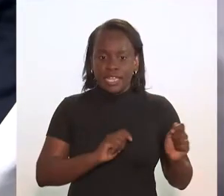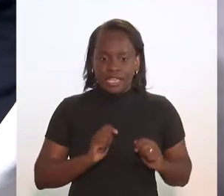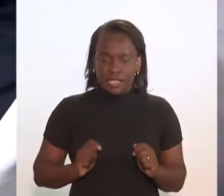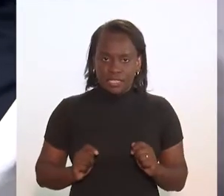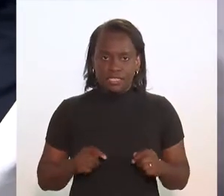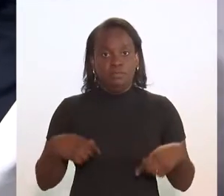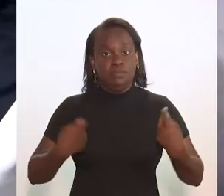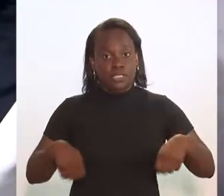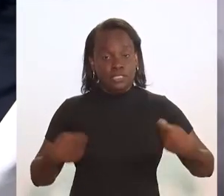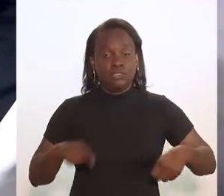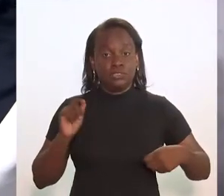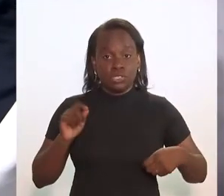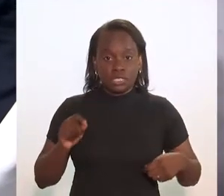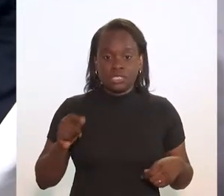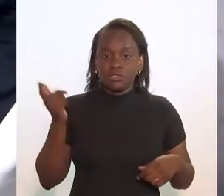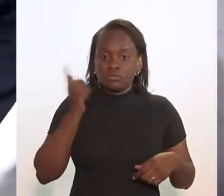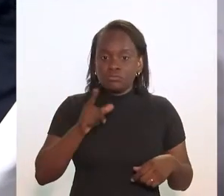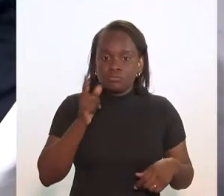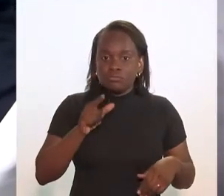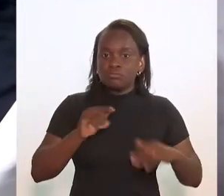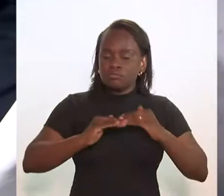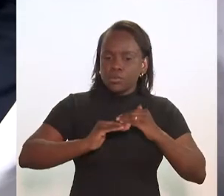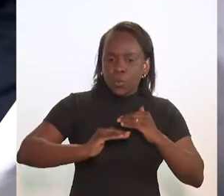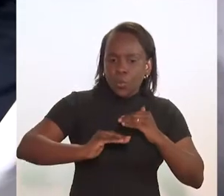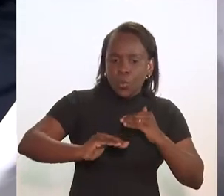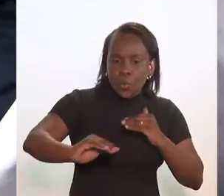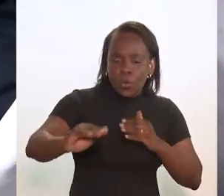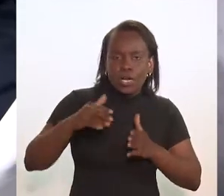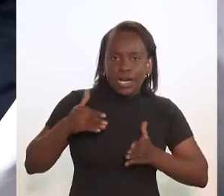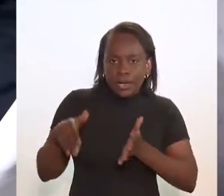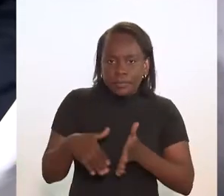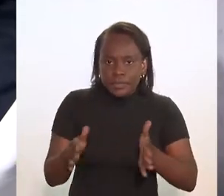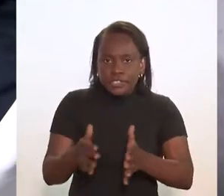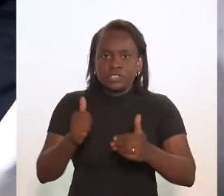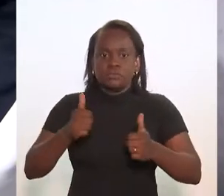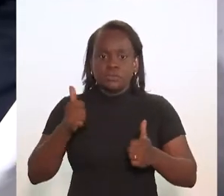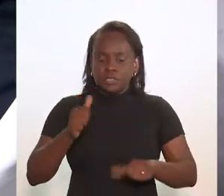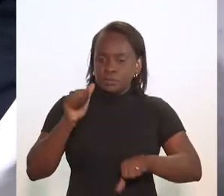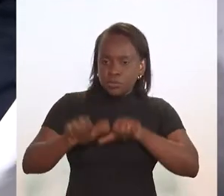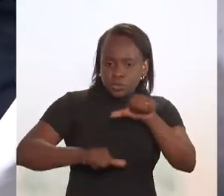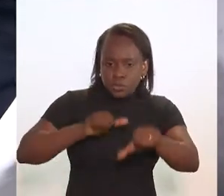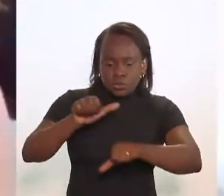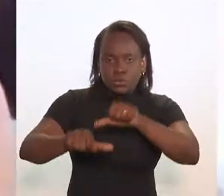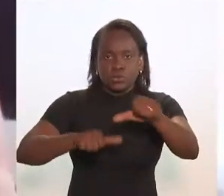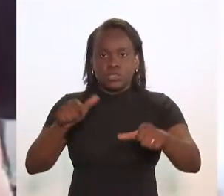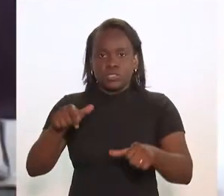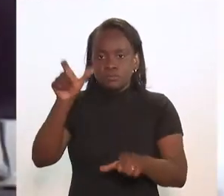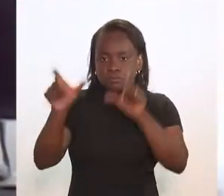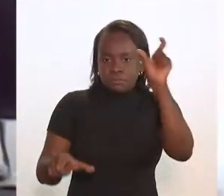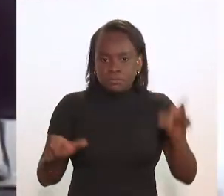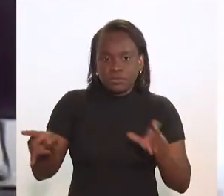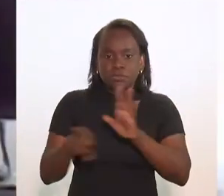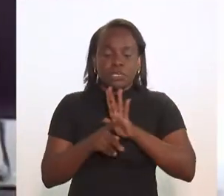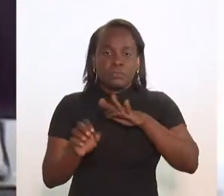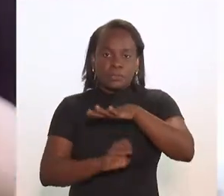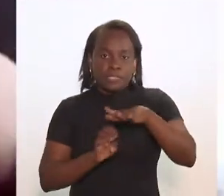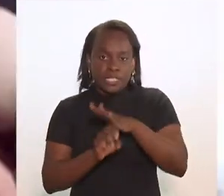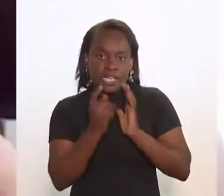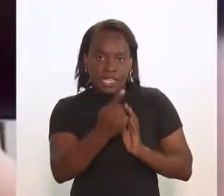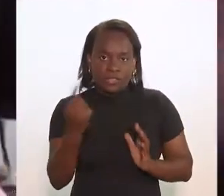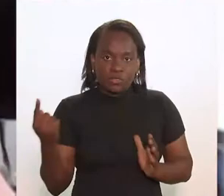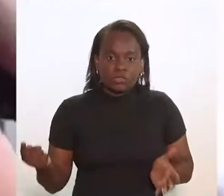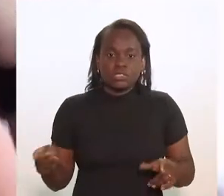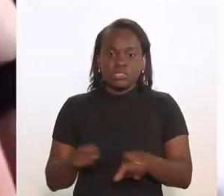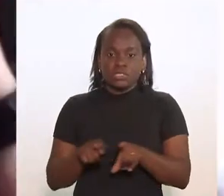viabilidade, né? A gente tem que, eu acho, que conseguir pavimentar um caminho de transformação do perfil das empresas e